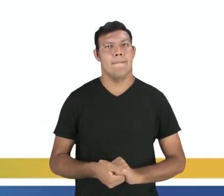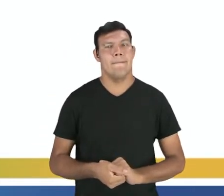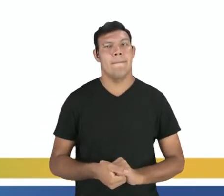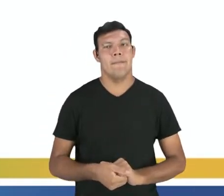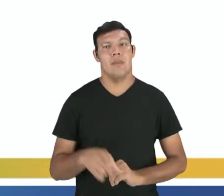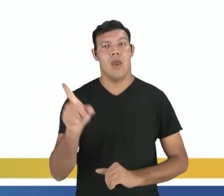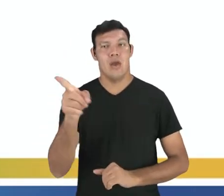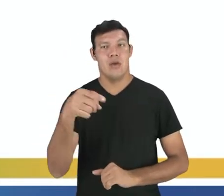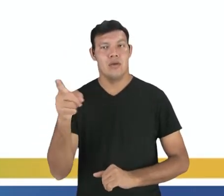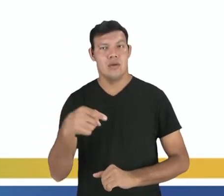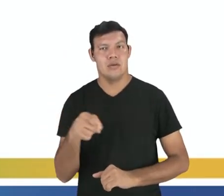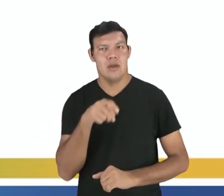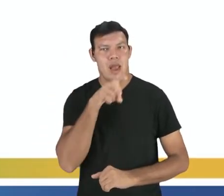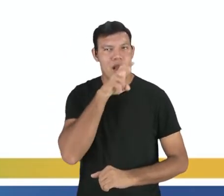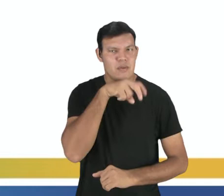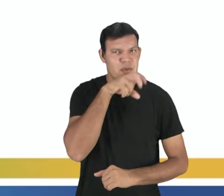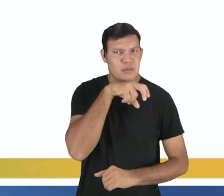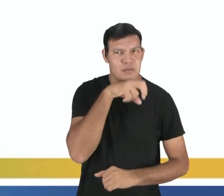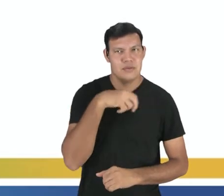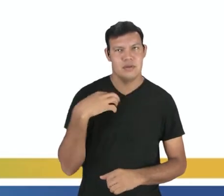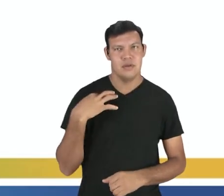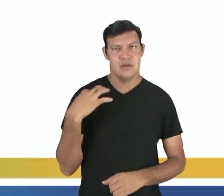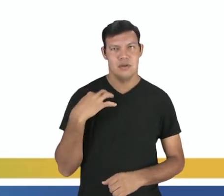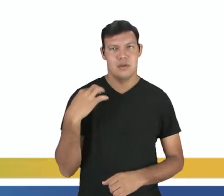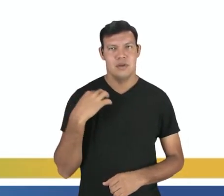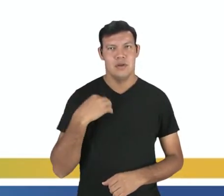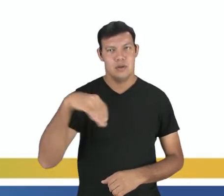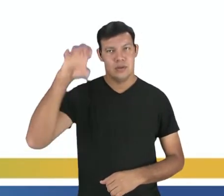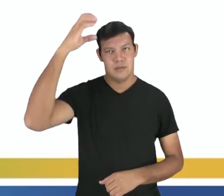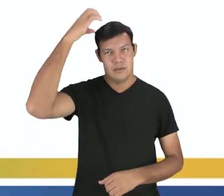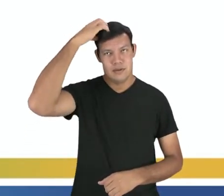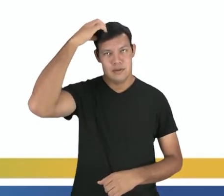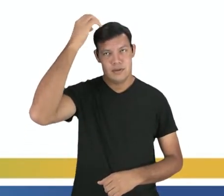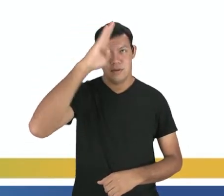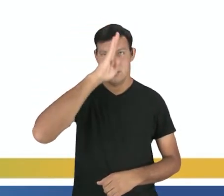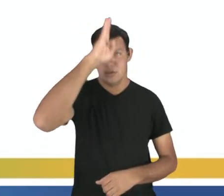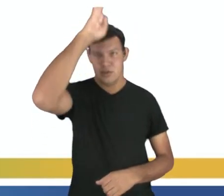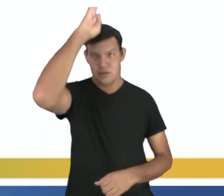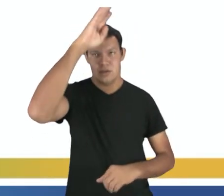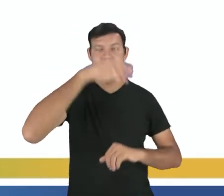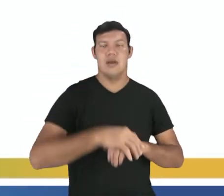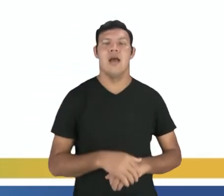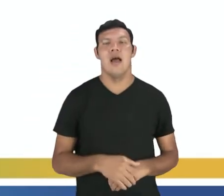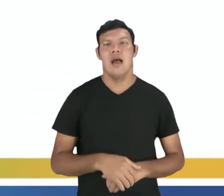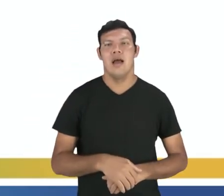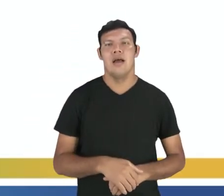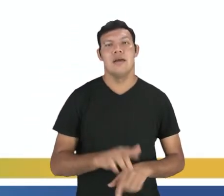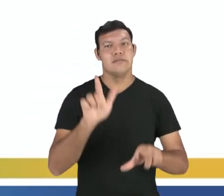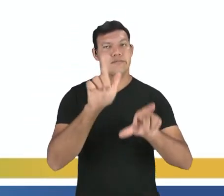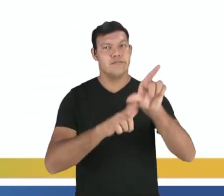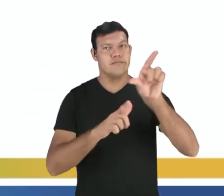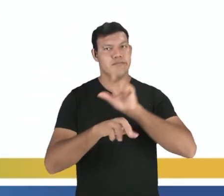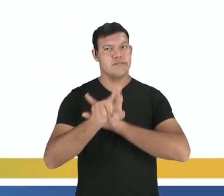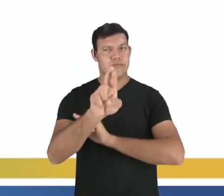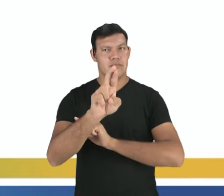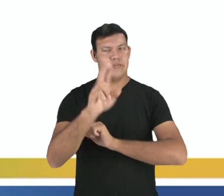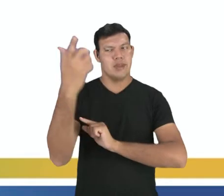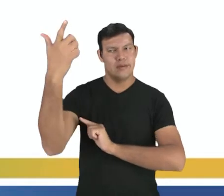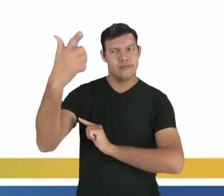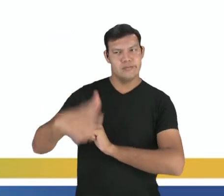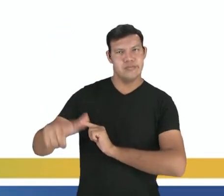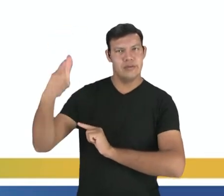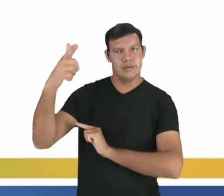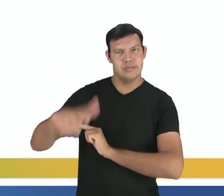rato roeu a roupa do rei de Roma. E aí nós temos a letra R sendo repetida no início das palavras. O